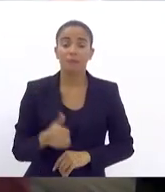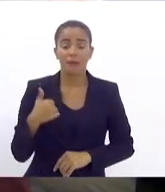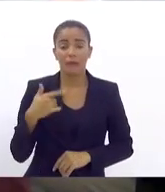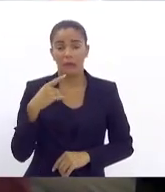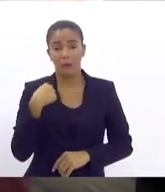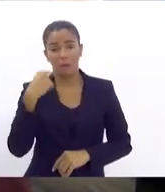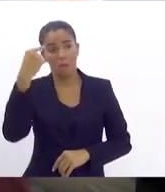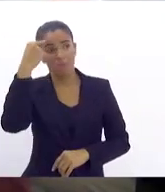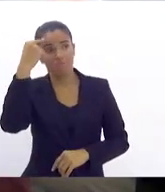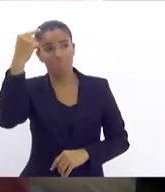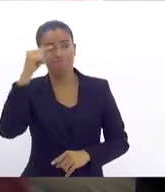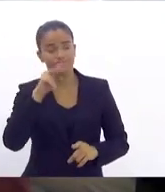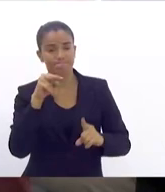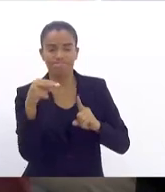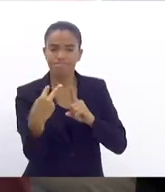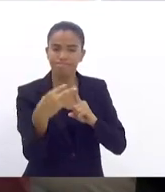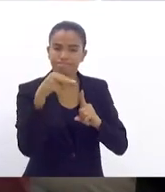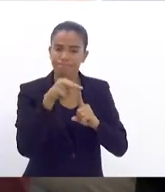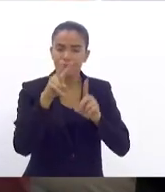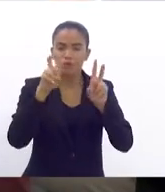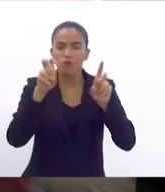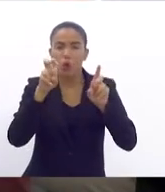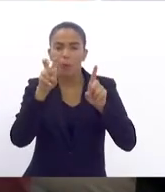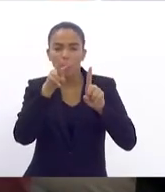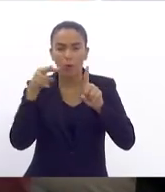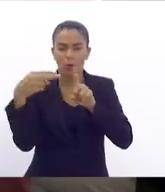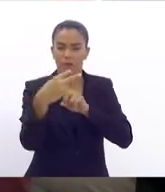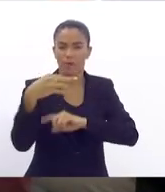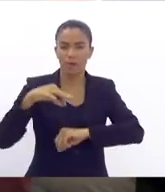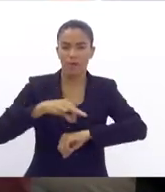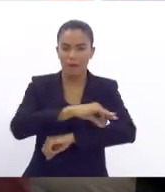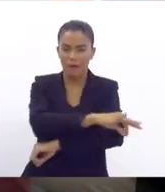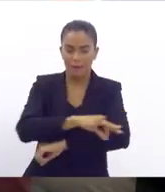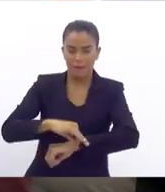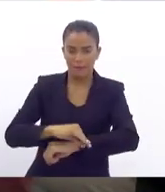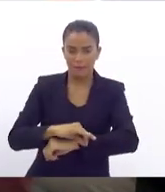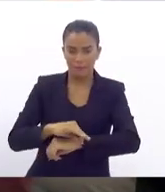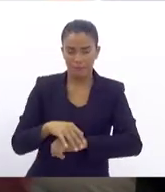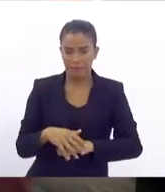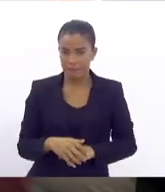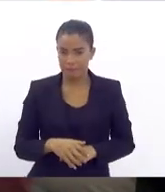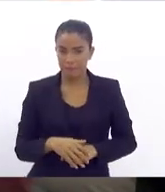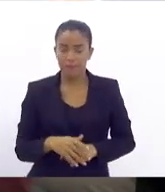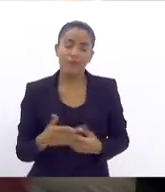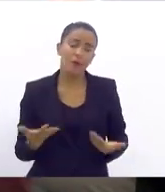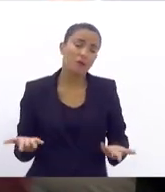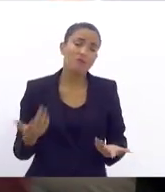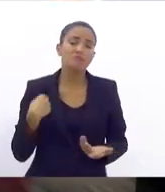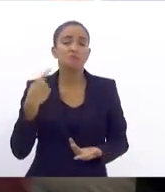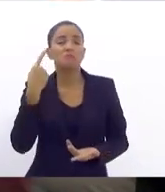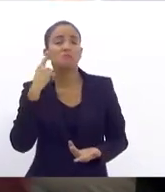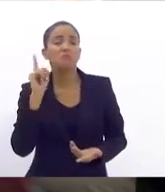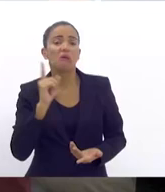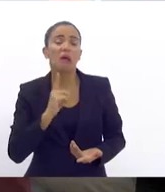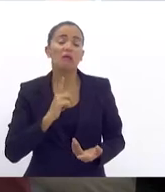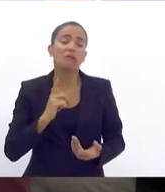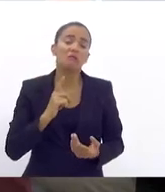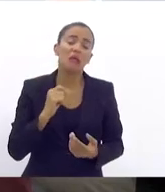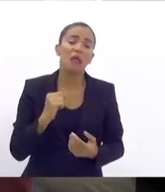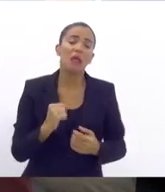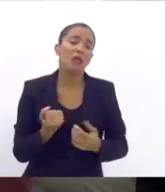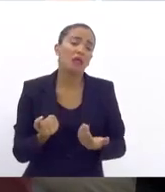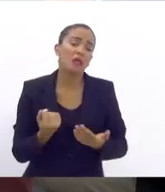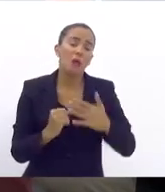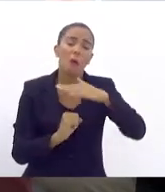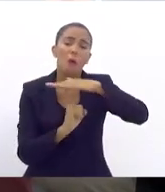o ponto de vista arquitetônico, etc., etc., é importante, porque, né, a gente não sabe se tem lá uma coluna jônica, que